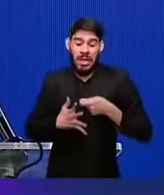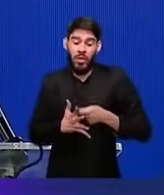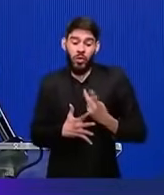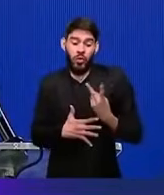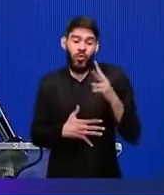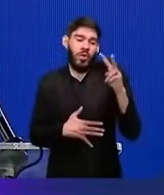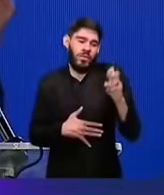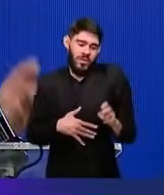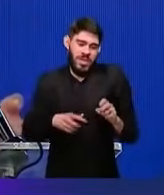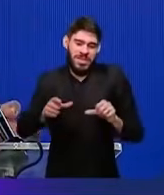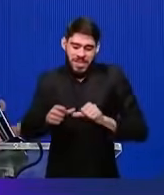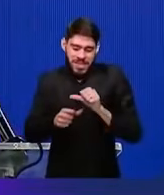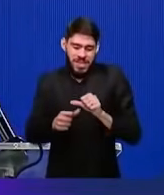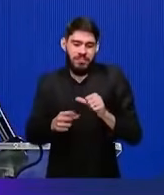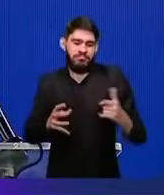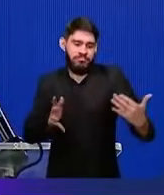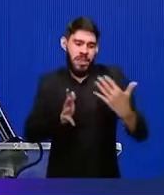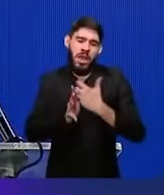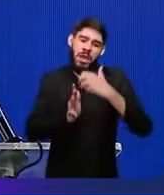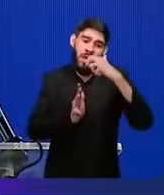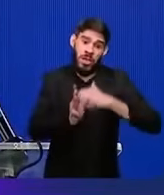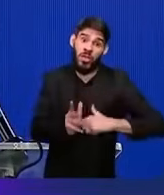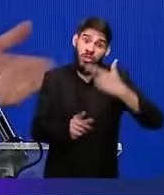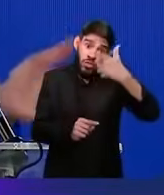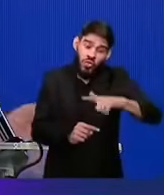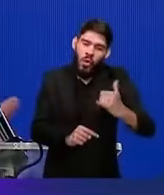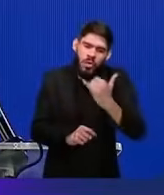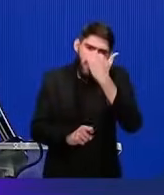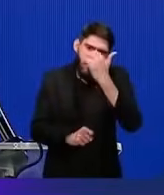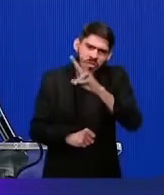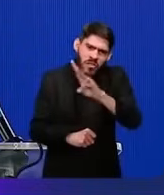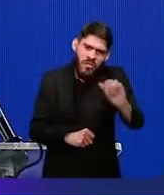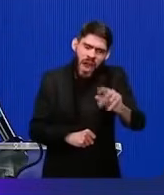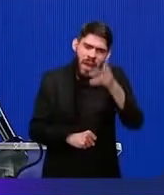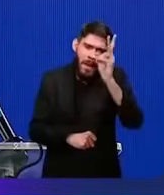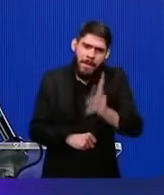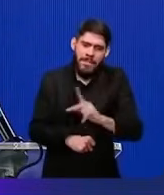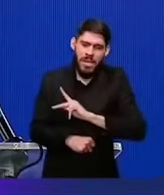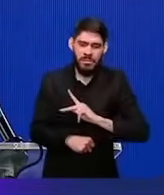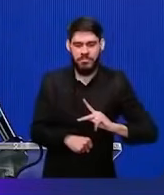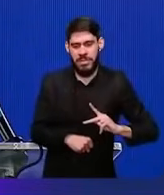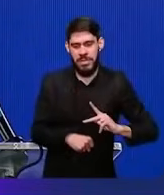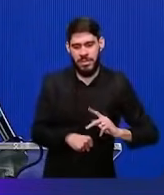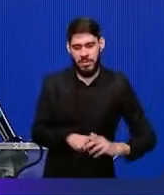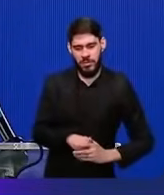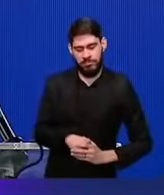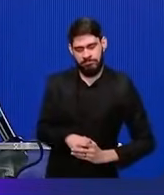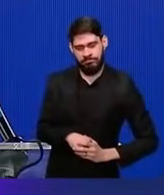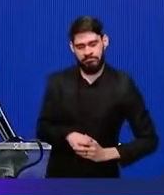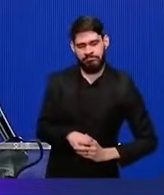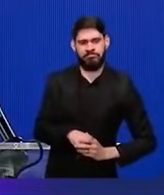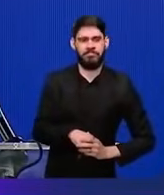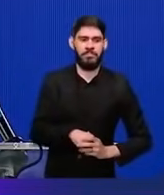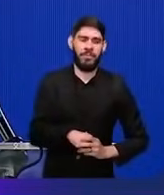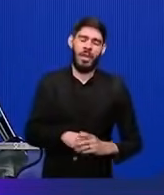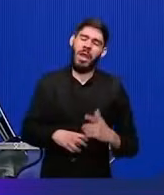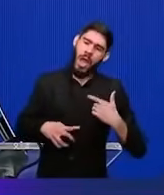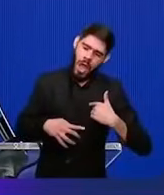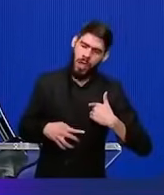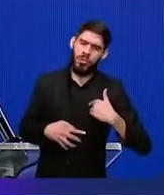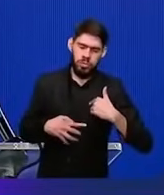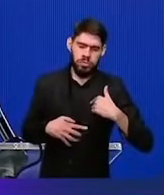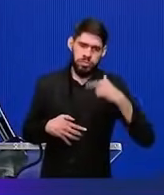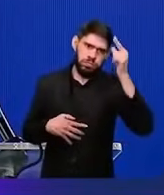reforma tributária, vai ser o 3º fracasso de um mesmo presidente. E eu estava muito